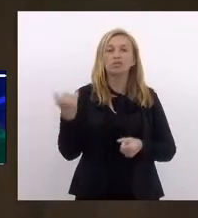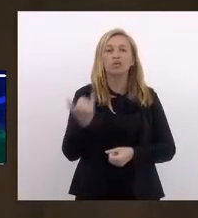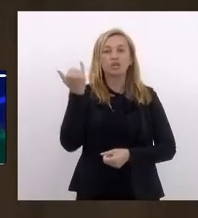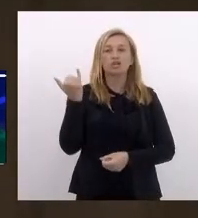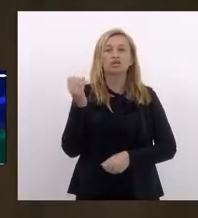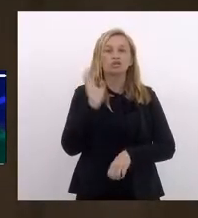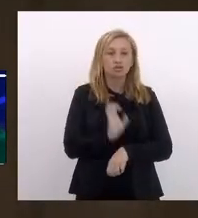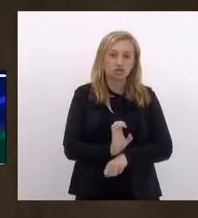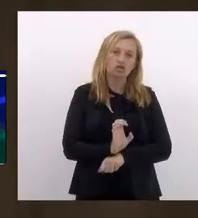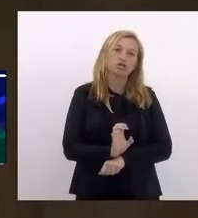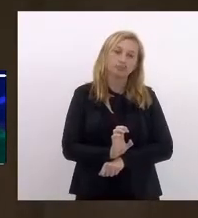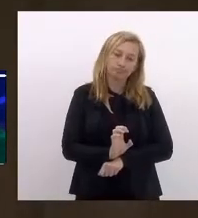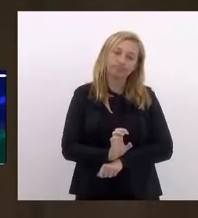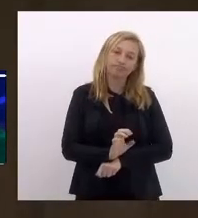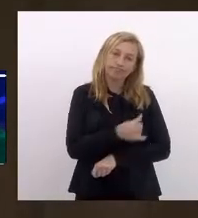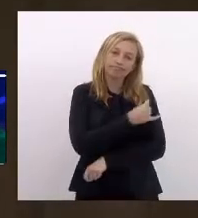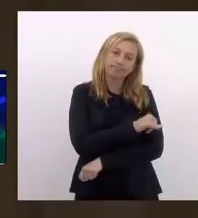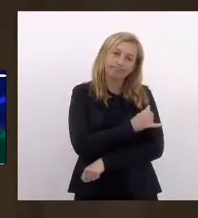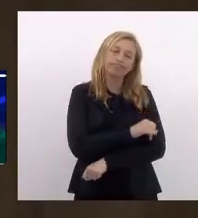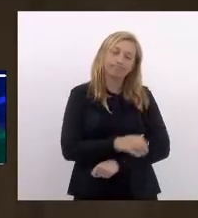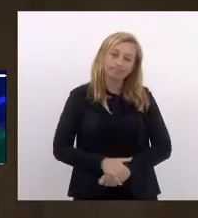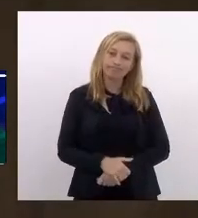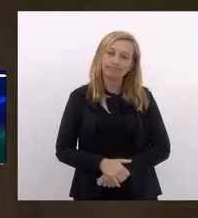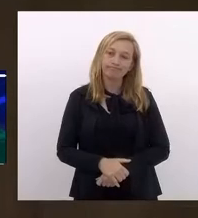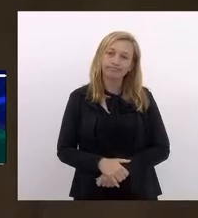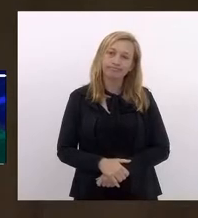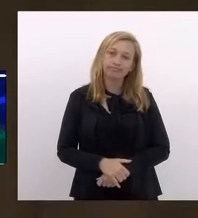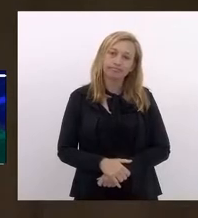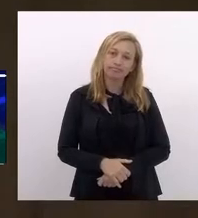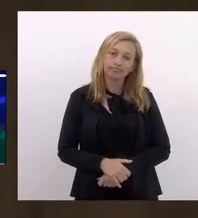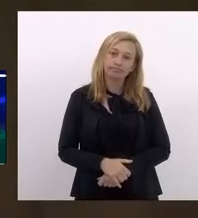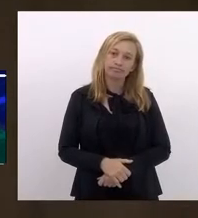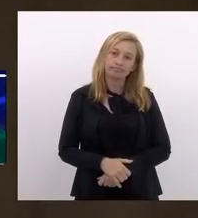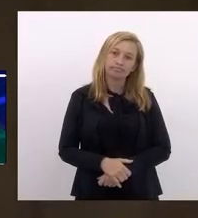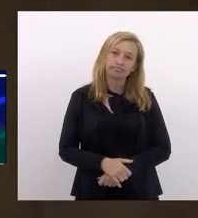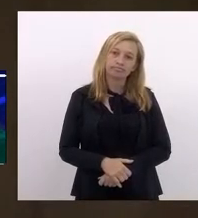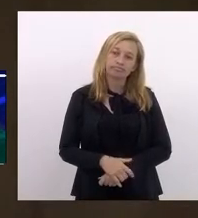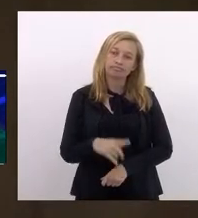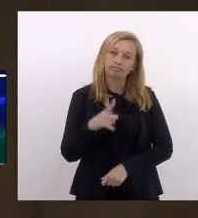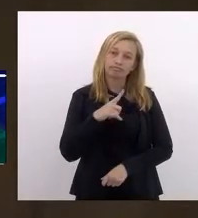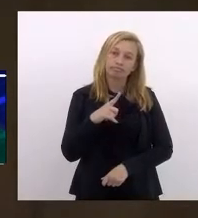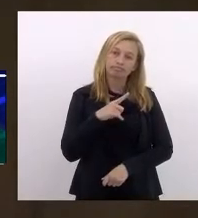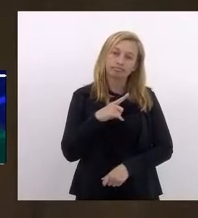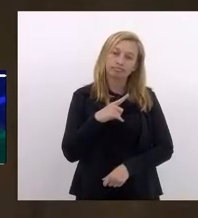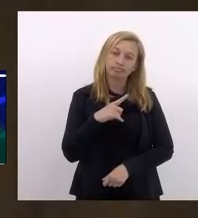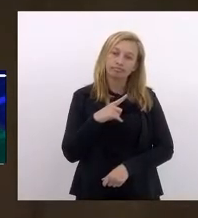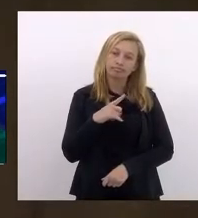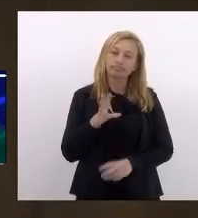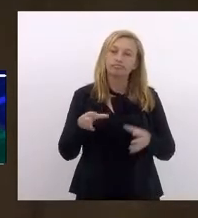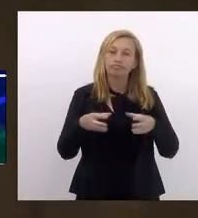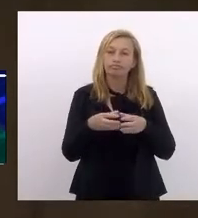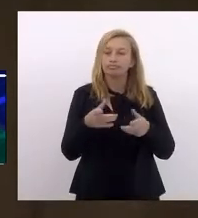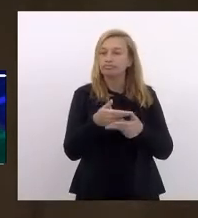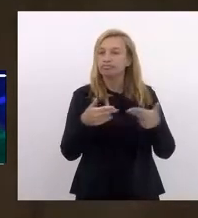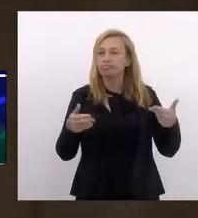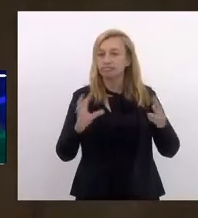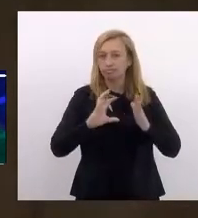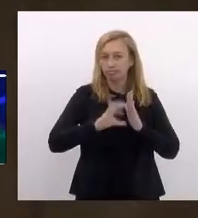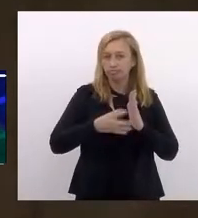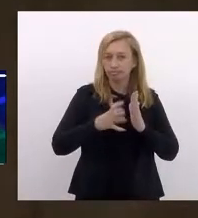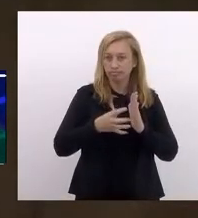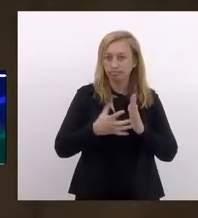no estado do, aqui no nosso estado, aqui no Rio. Além disso, tem componentes nessa força de todos os partidos que